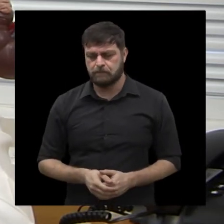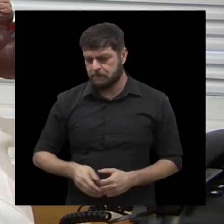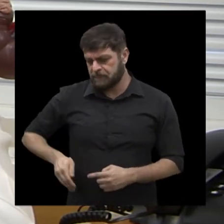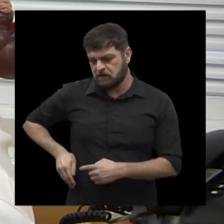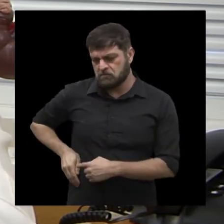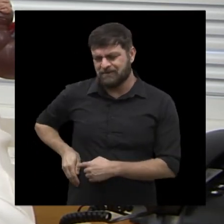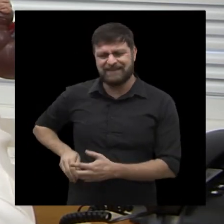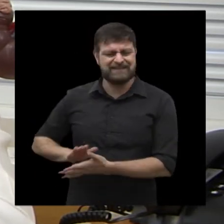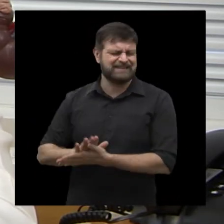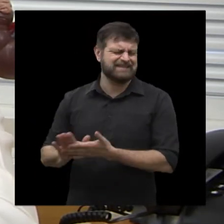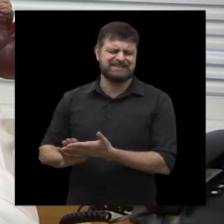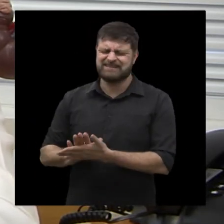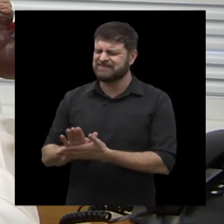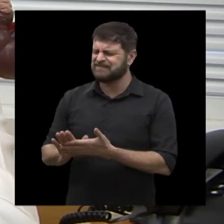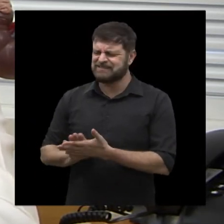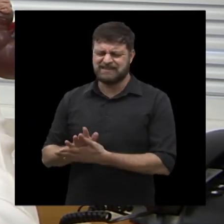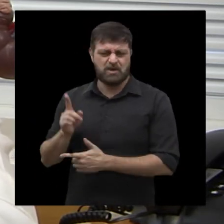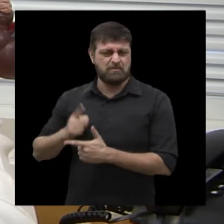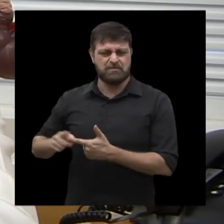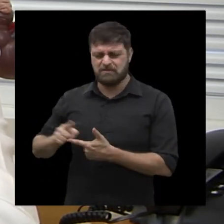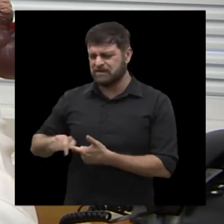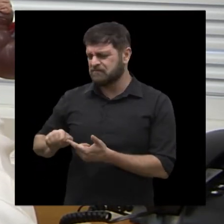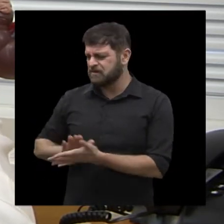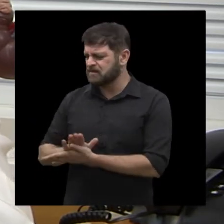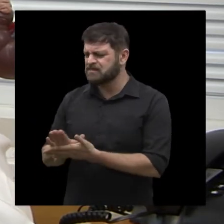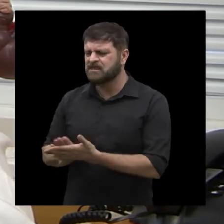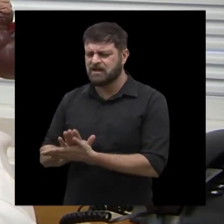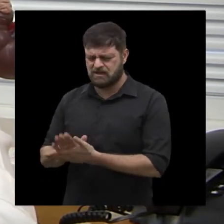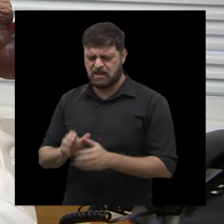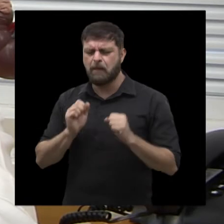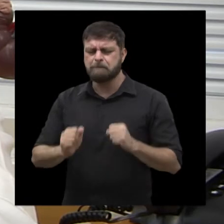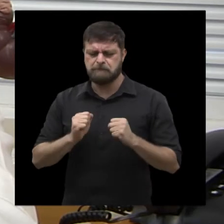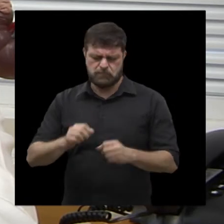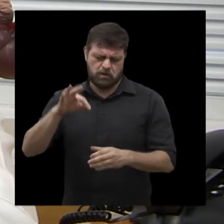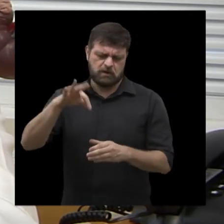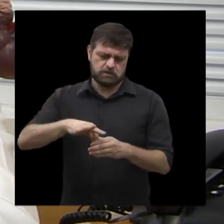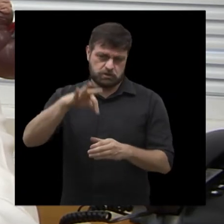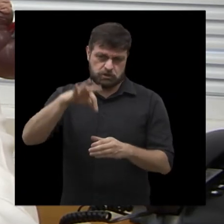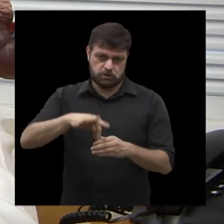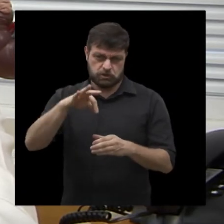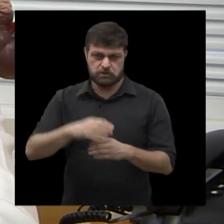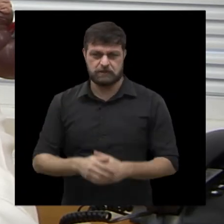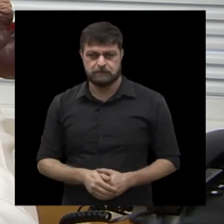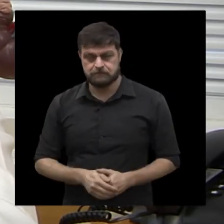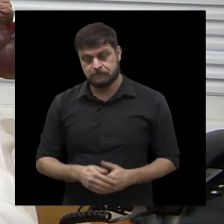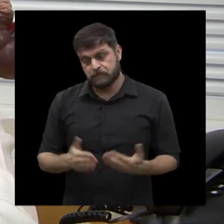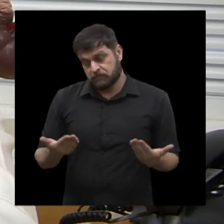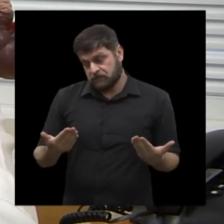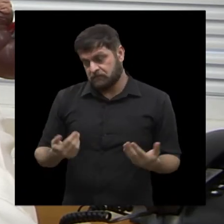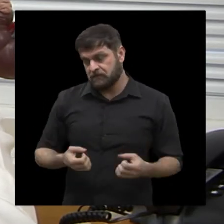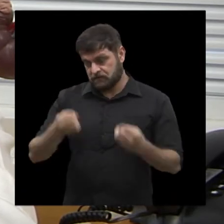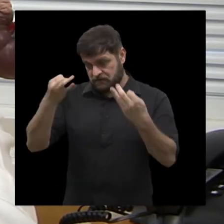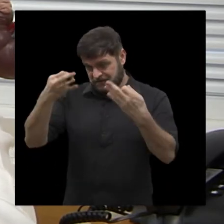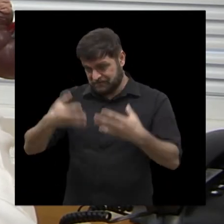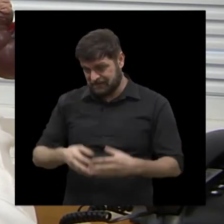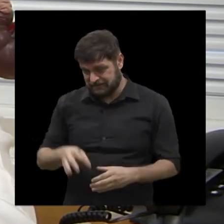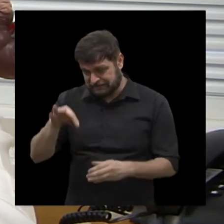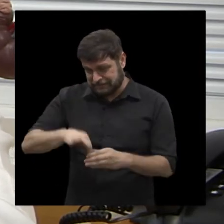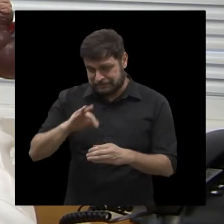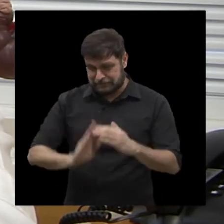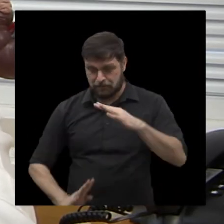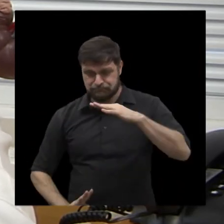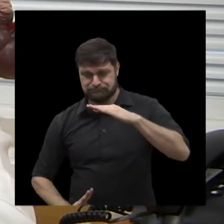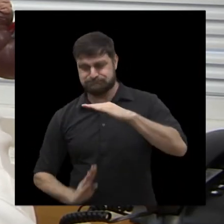rins eles não têm nenhum problema. Ah, não? Não tem. Como tudo, né, que a gente estava falando, se for